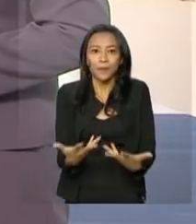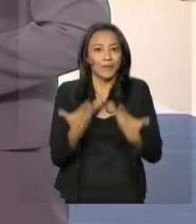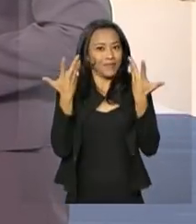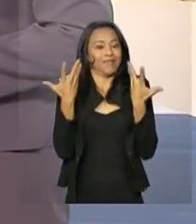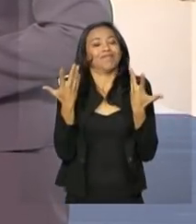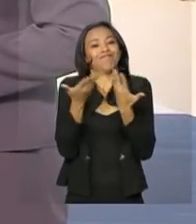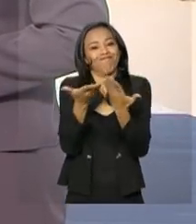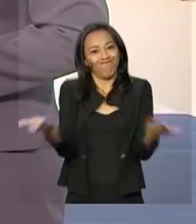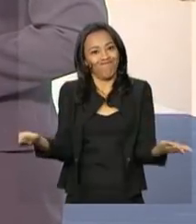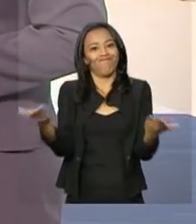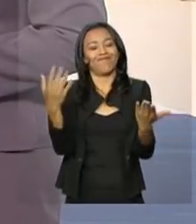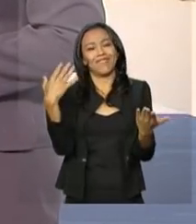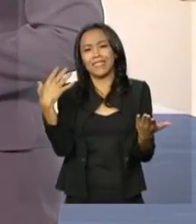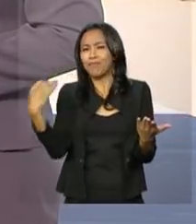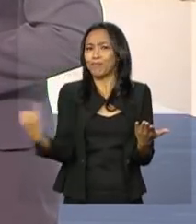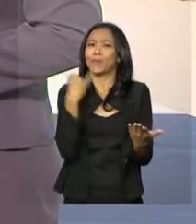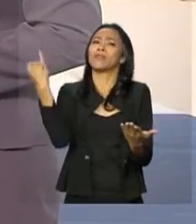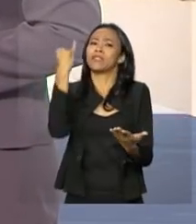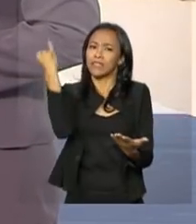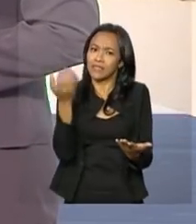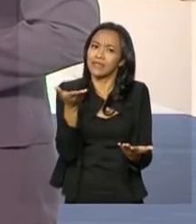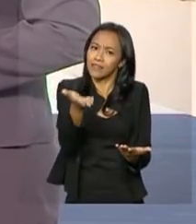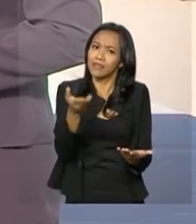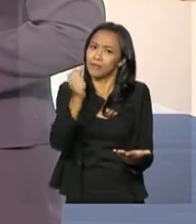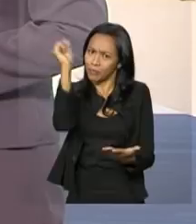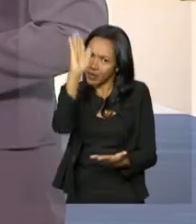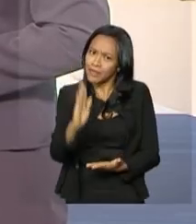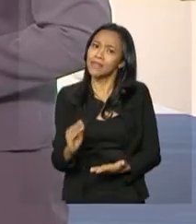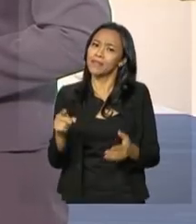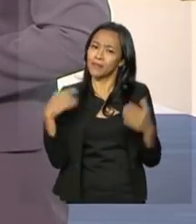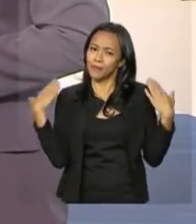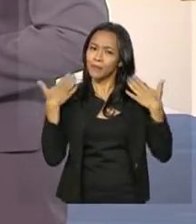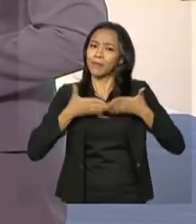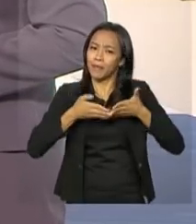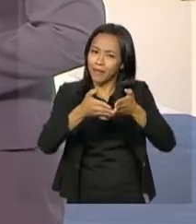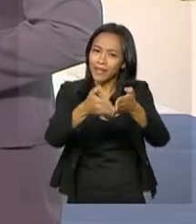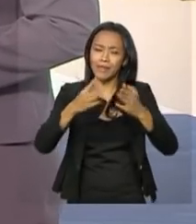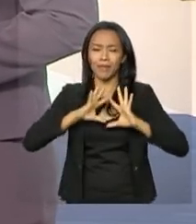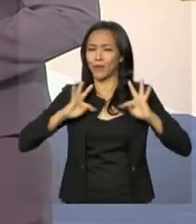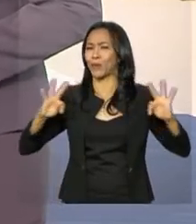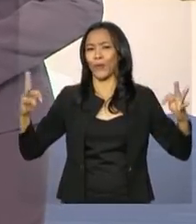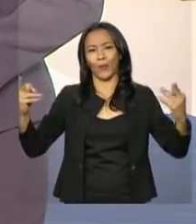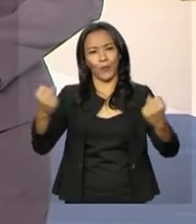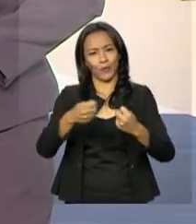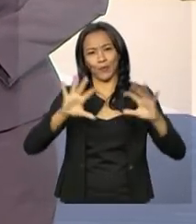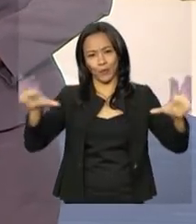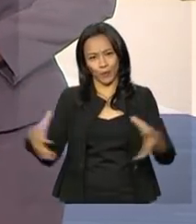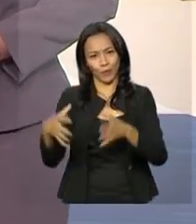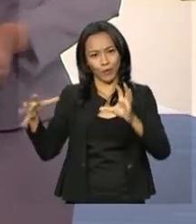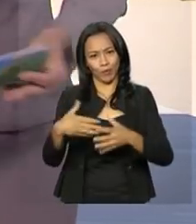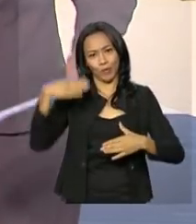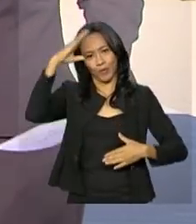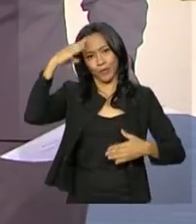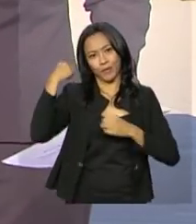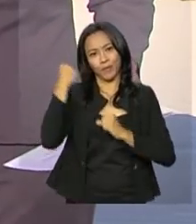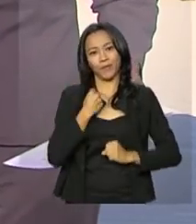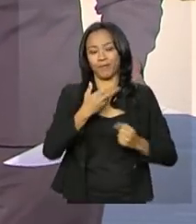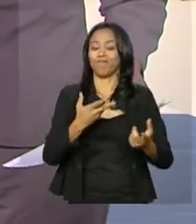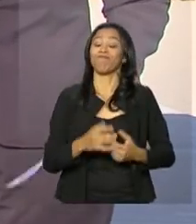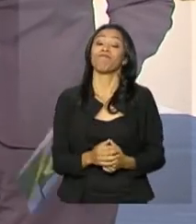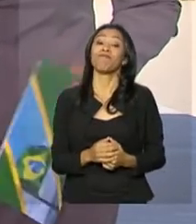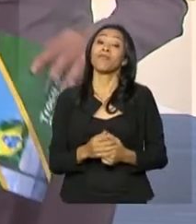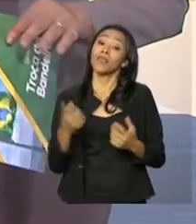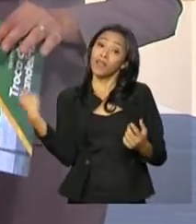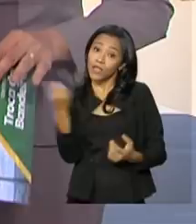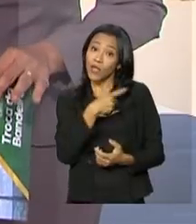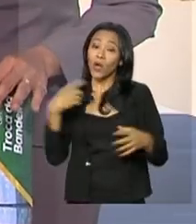palco nessa cerimônia tão importante para a nossa nação e para a Marinha e para as Forças Armadas como um todo. Ok. Bom, e nós ficamos por